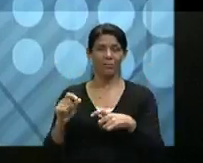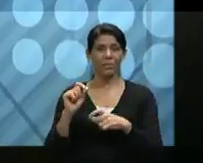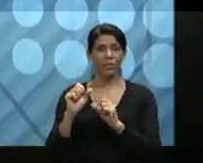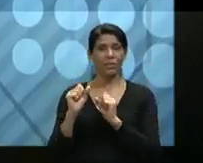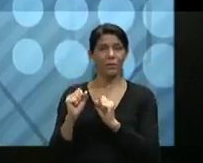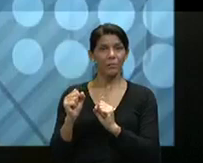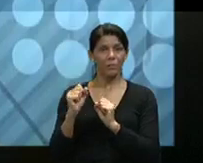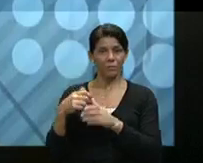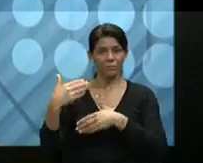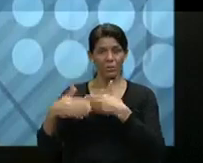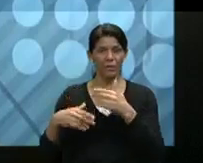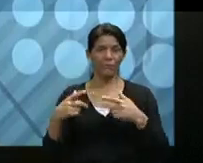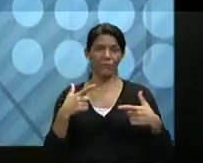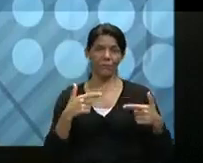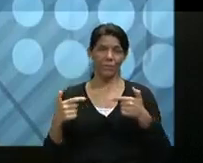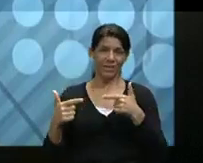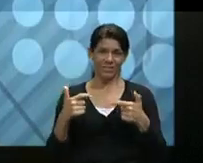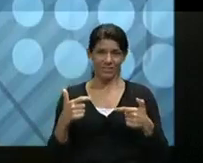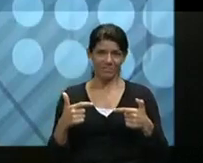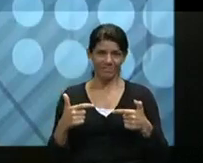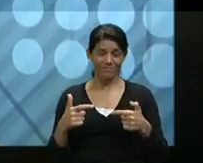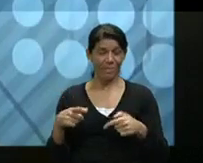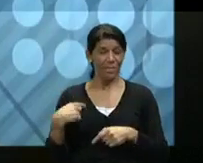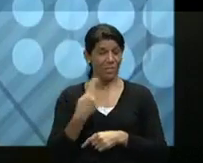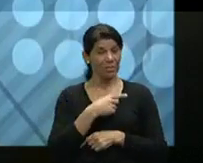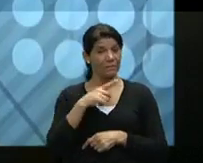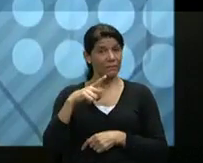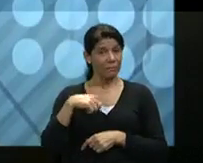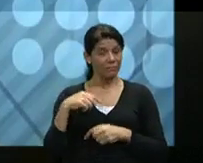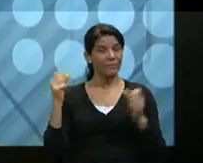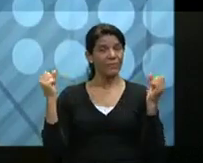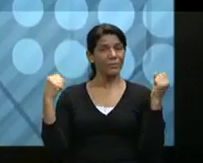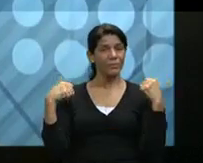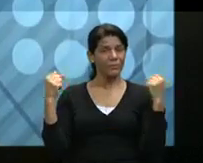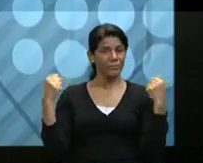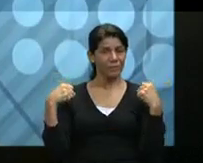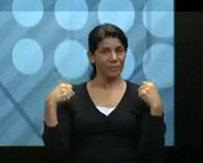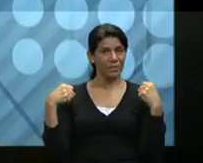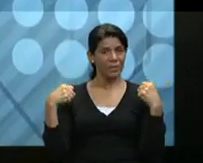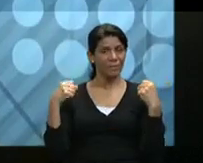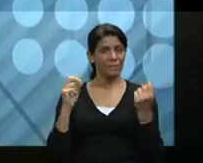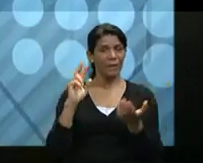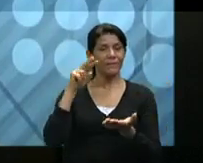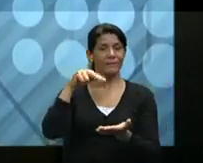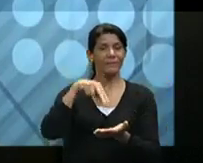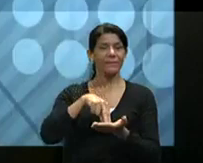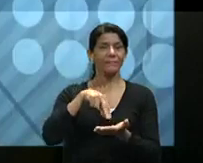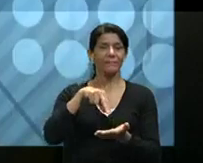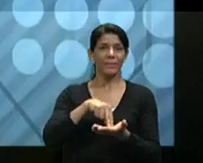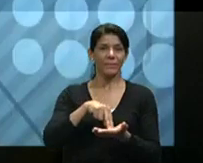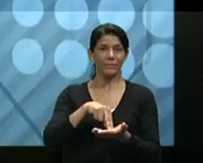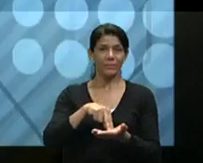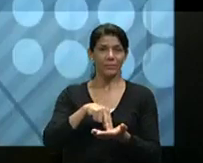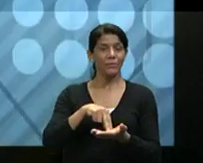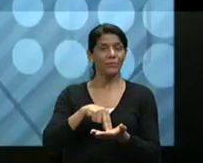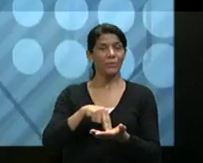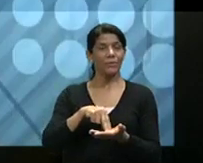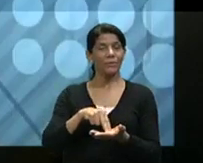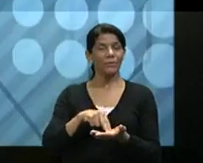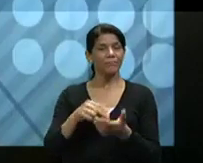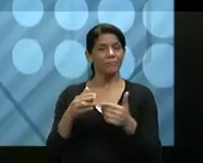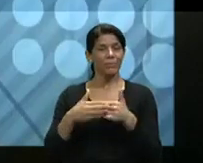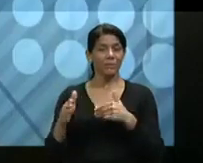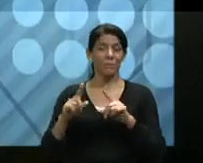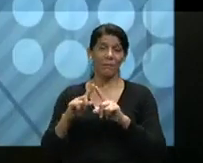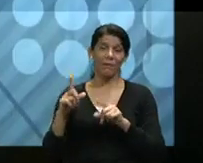que podem gerar violência, né? Então nós temos aí a educação física participando como uma parte desse processo,